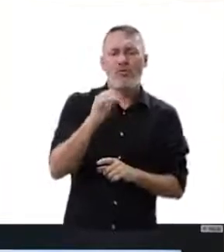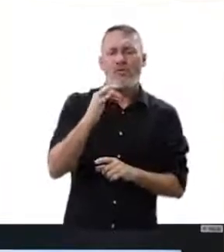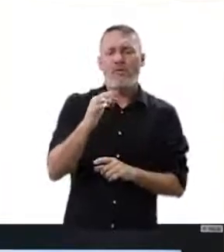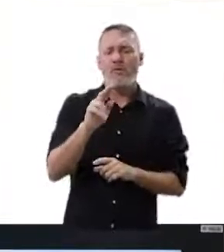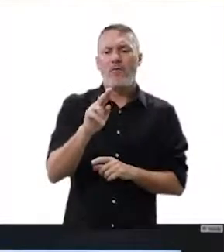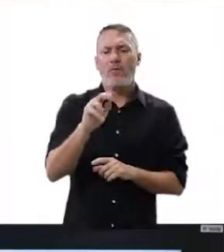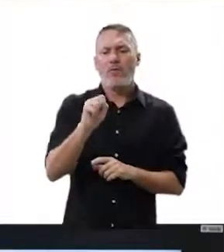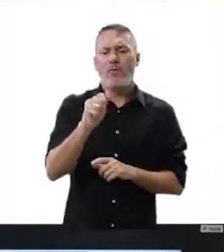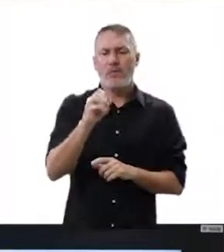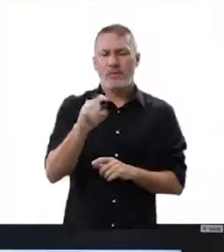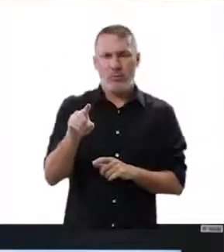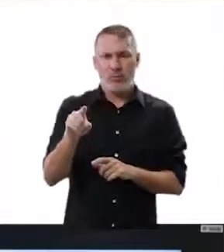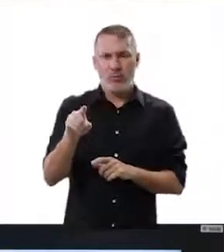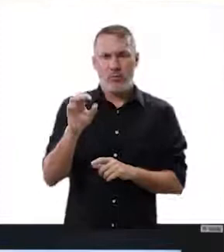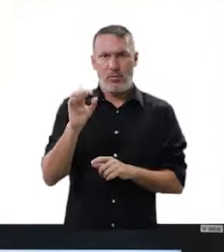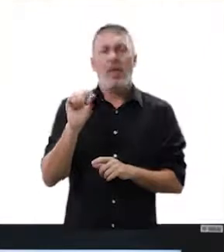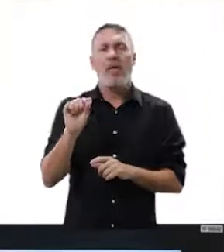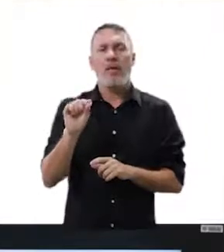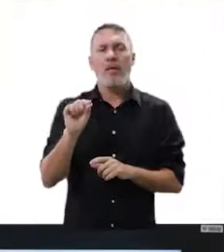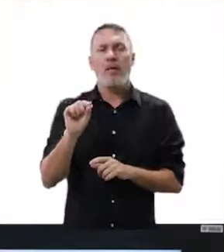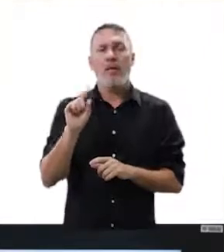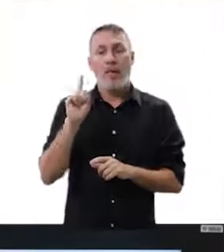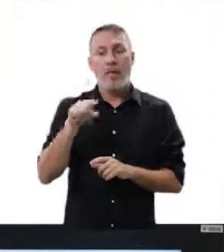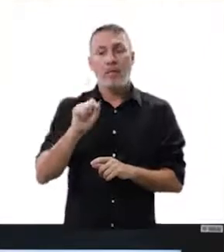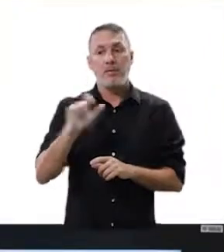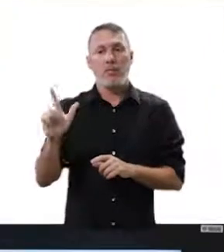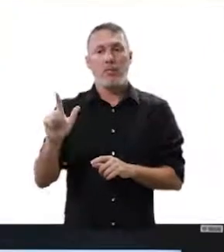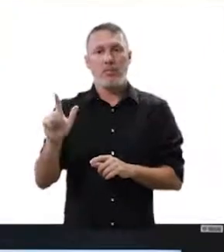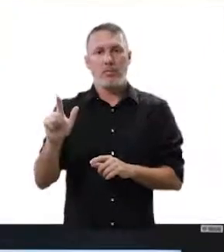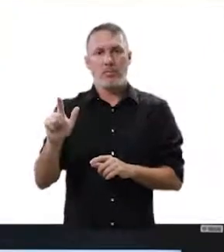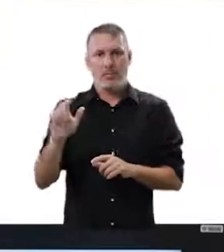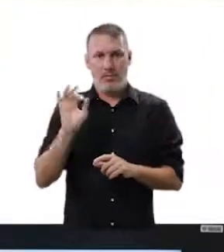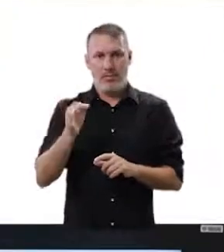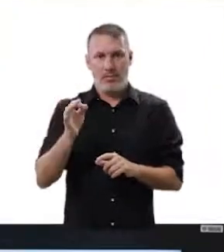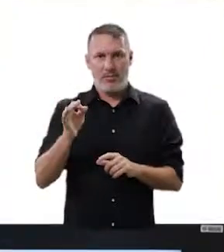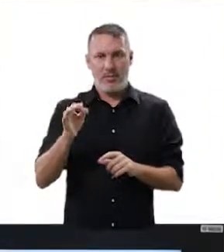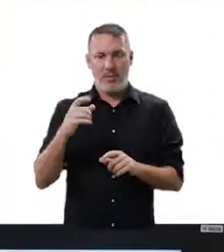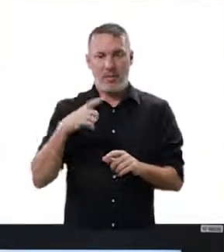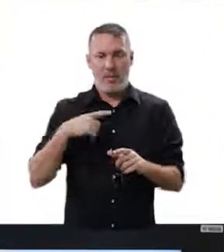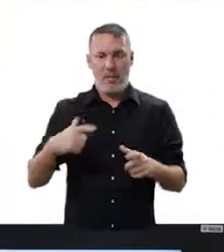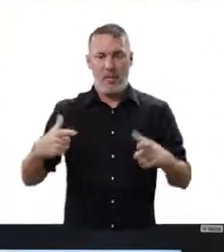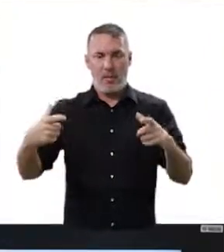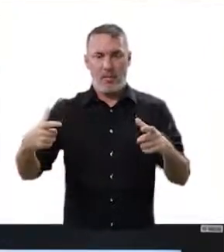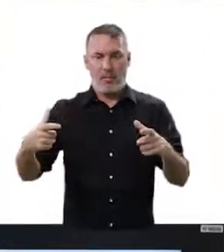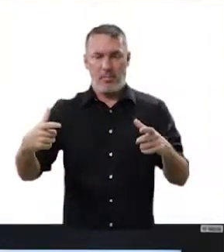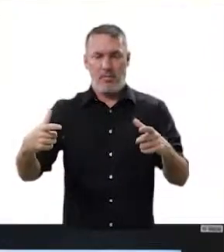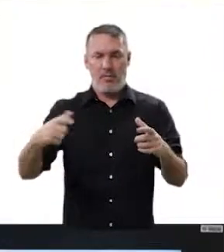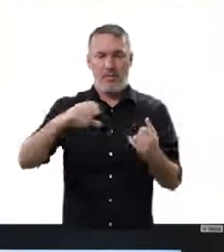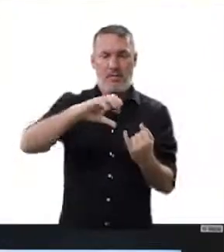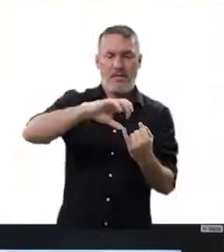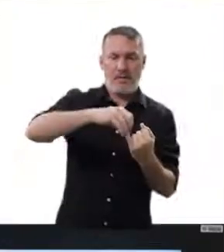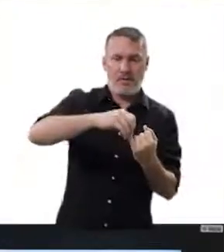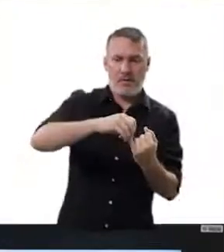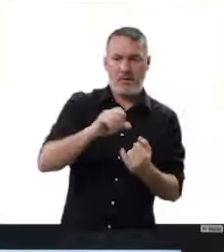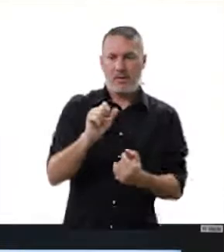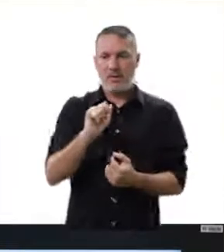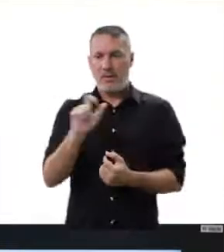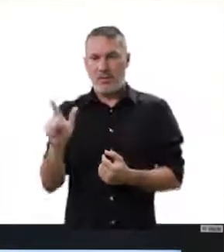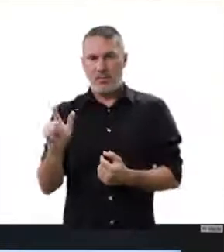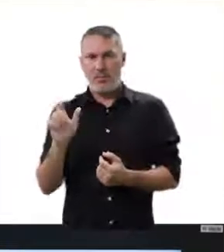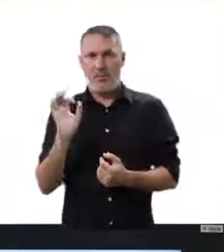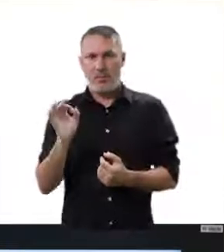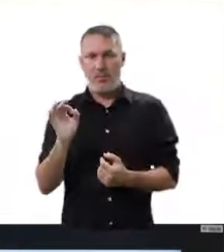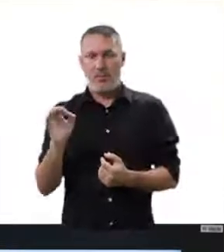porque quem passou de uma substância para outra? Foi o sal. A gente não teve a batata mudando a